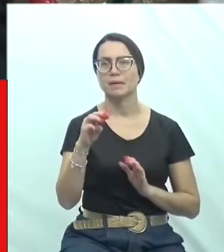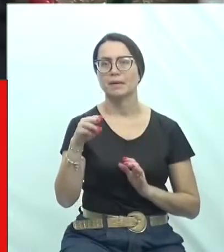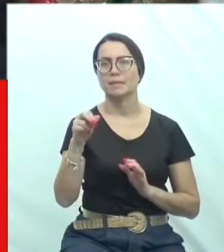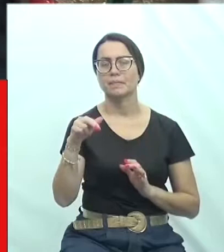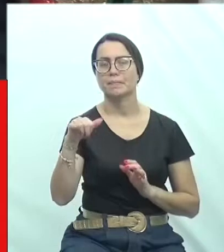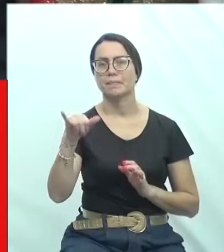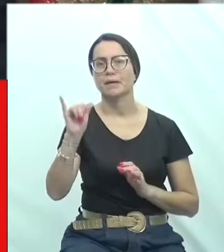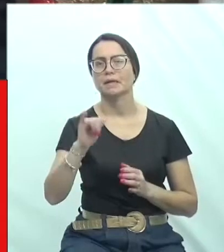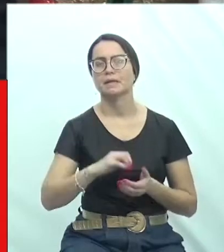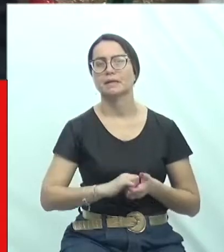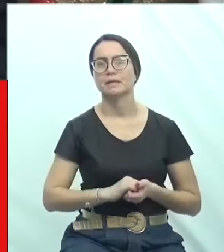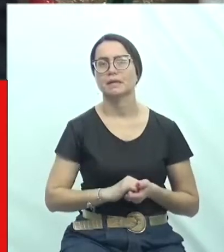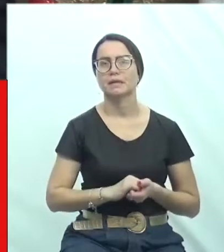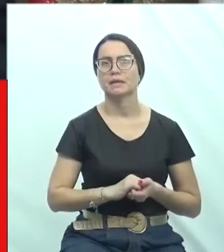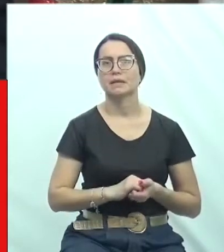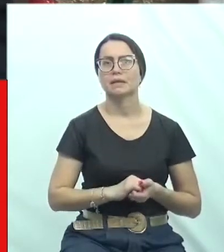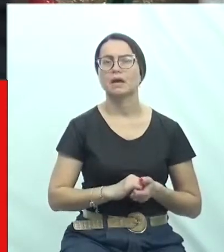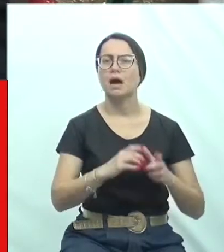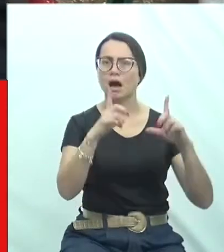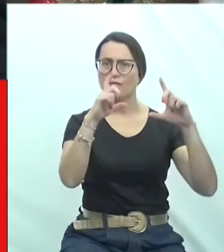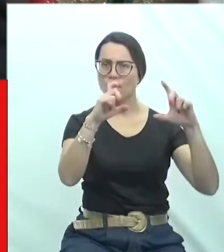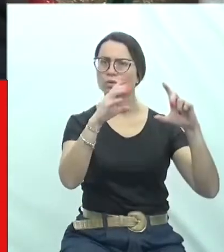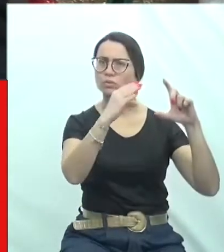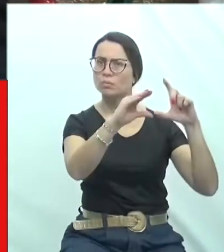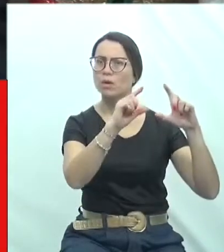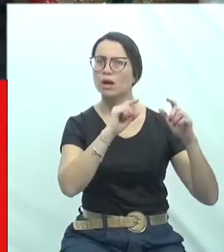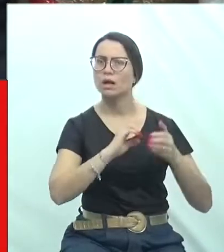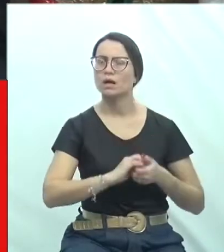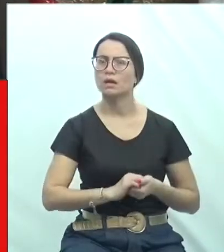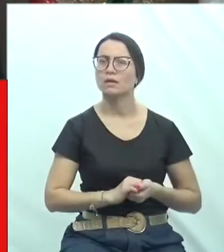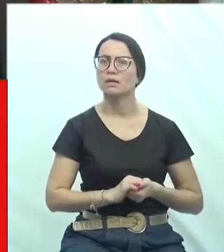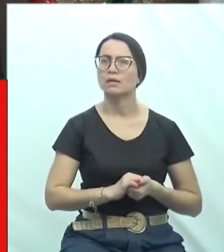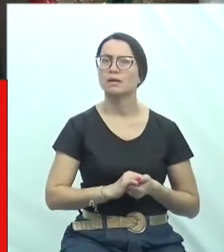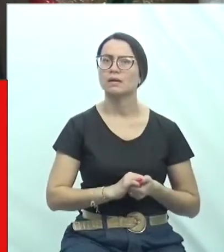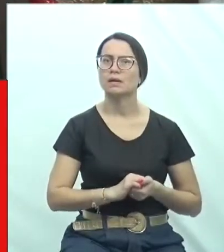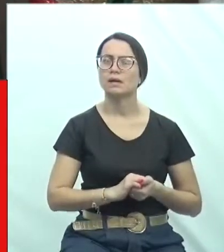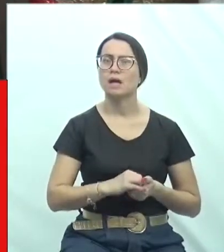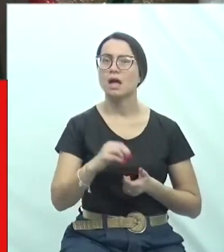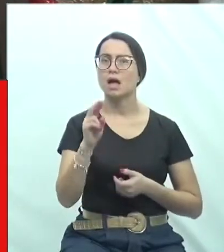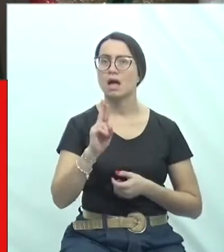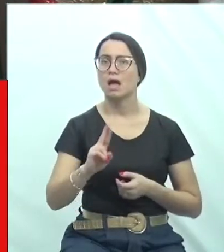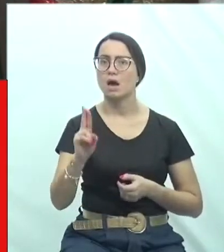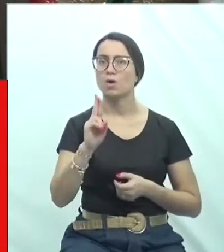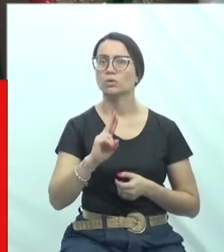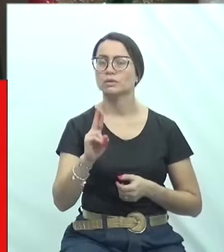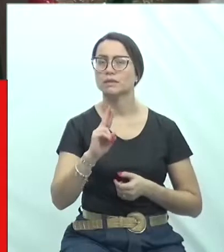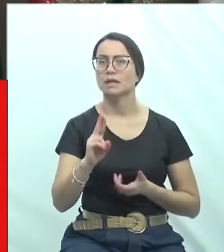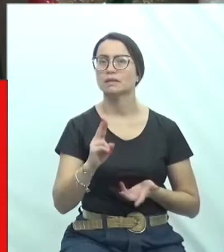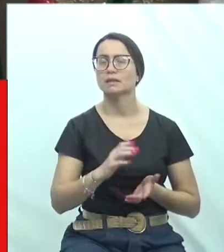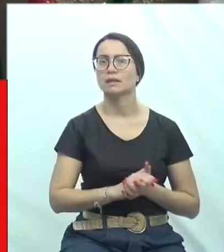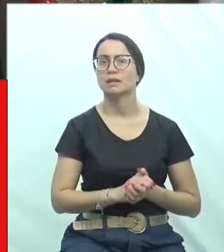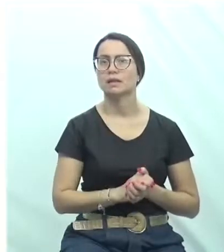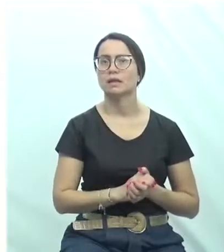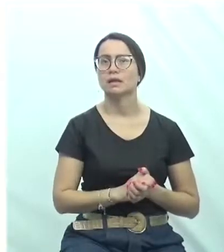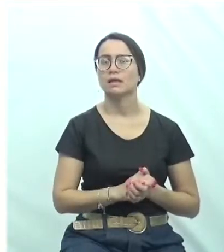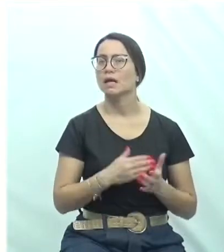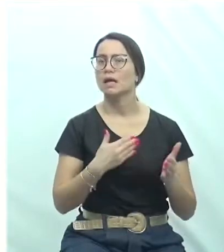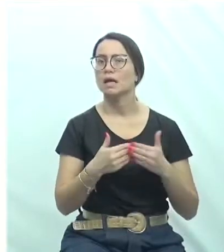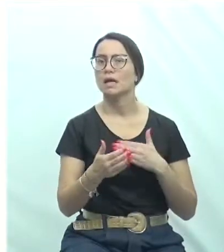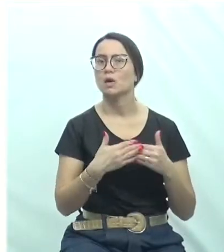está ali na foto. Deixa a foto ali, por gentileza. É utilizada nos boosters de abastecimento e em